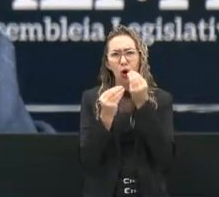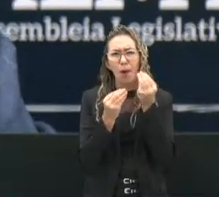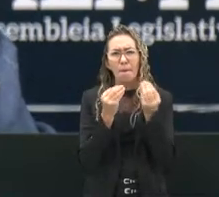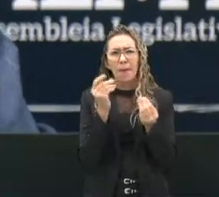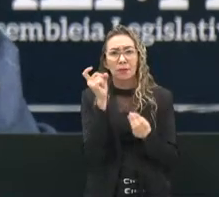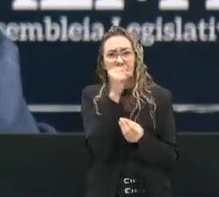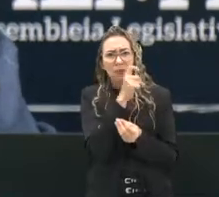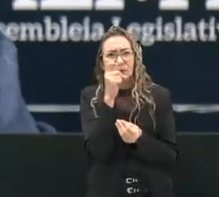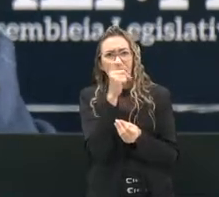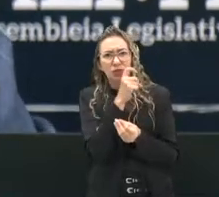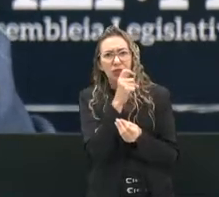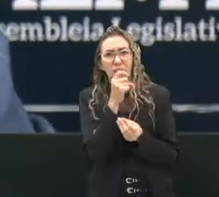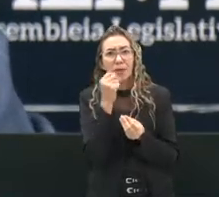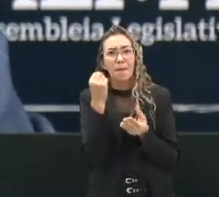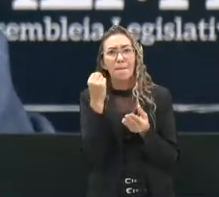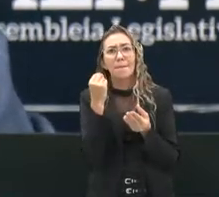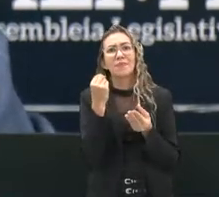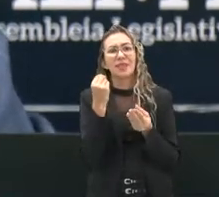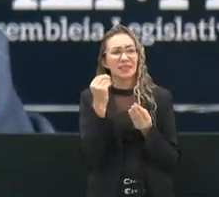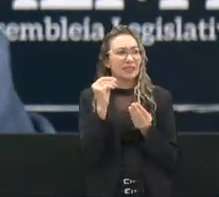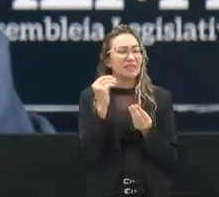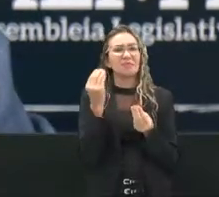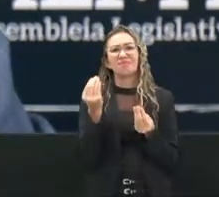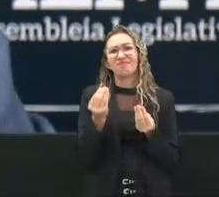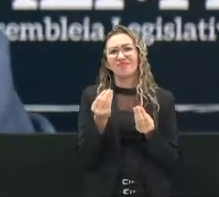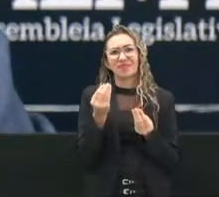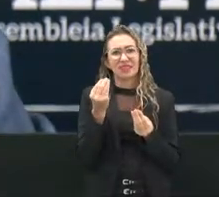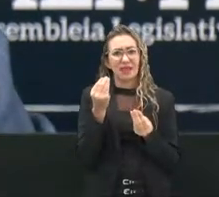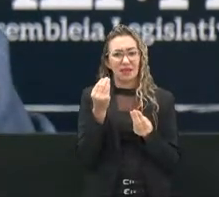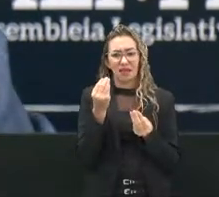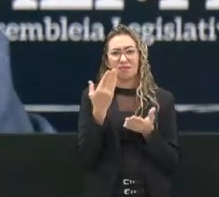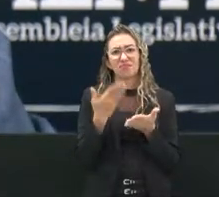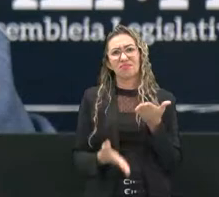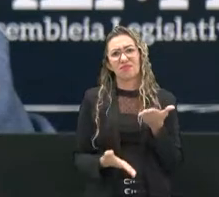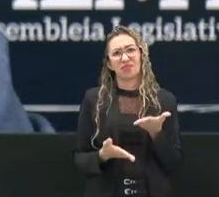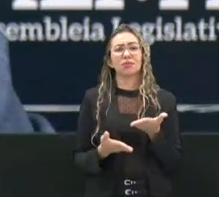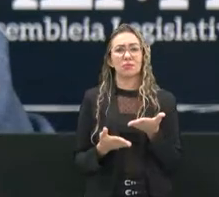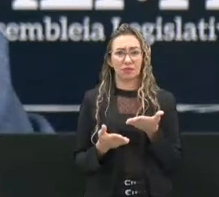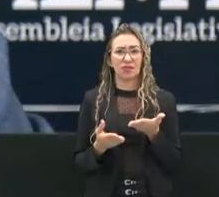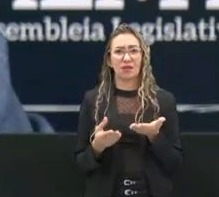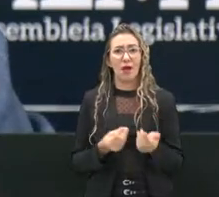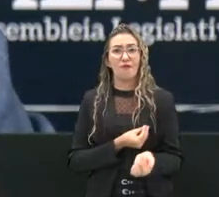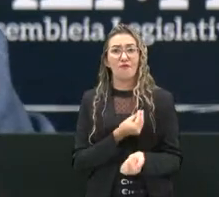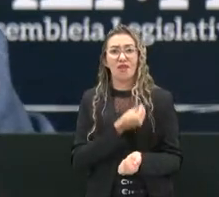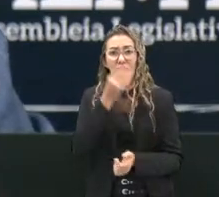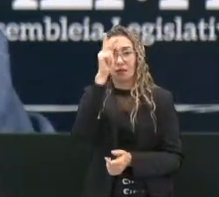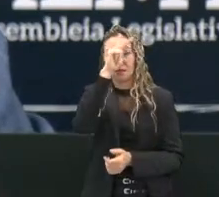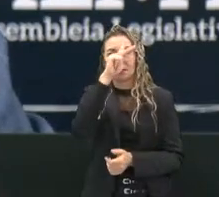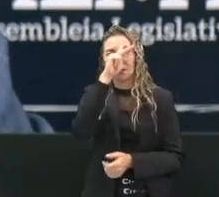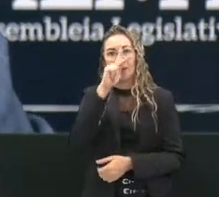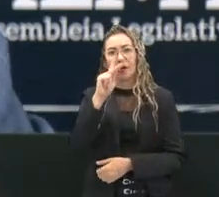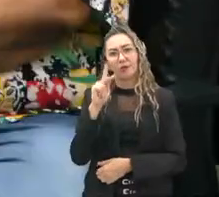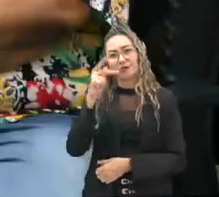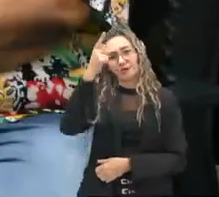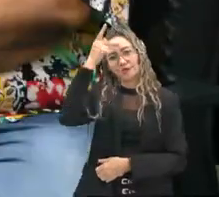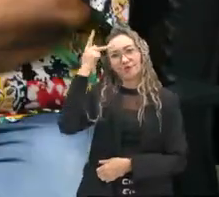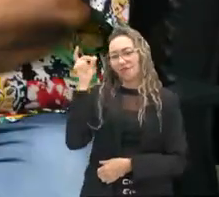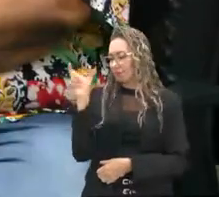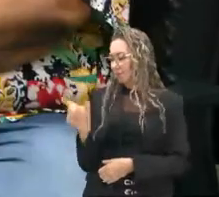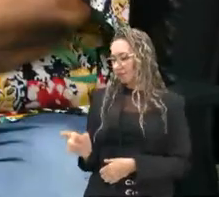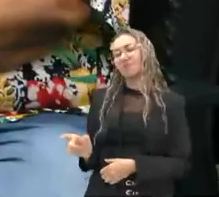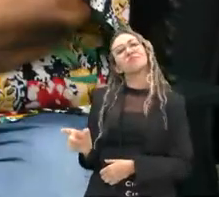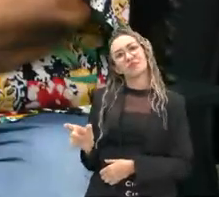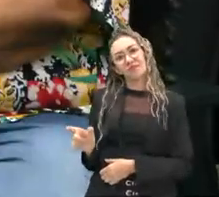pode prejudicar a história de uma pessoa. Eu mesmo passei por isso. Então, comecei a